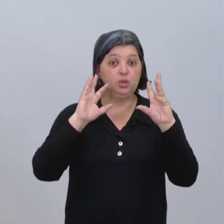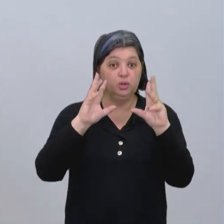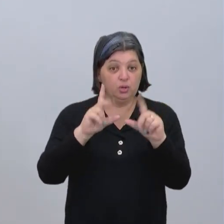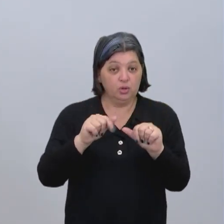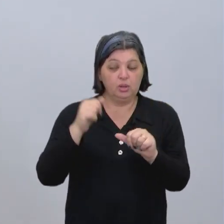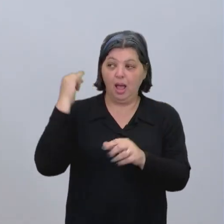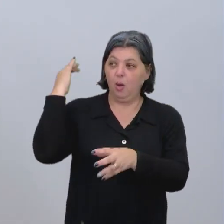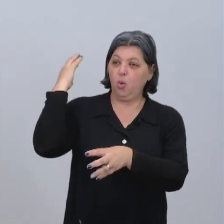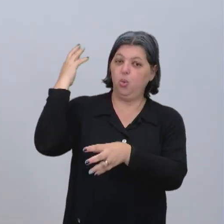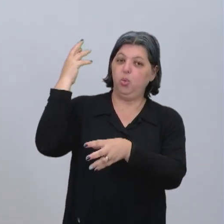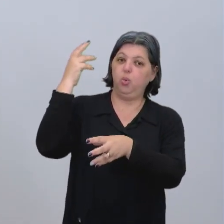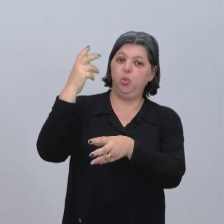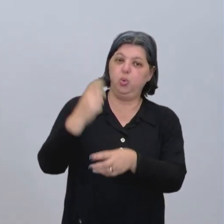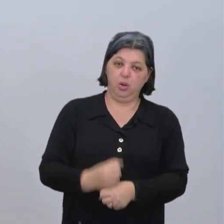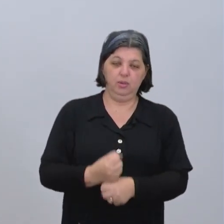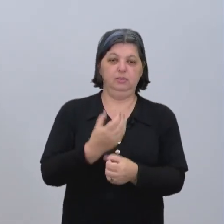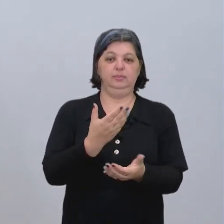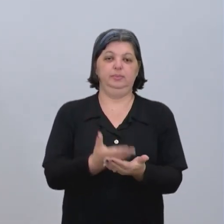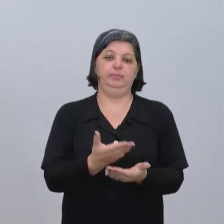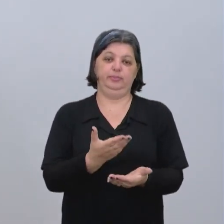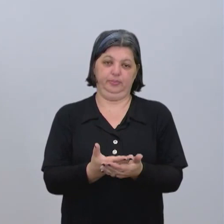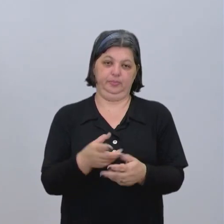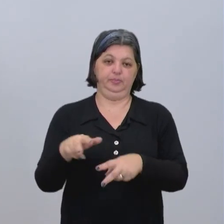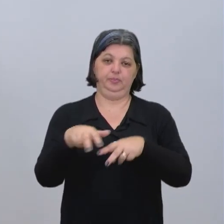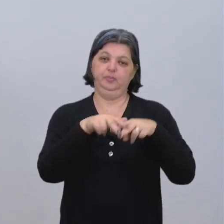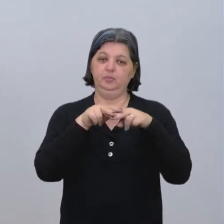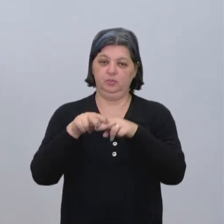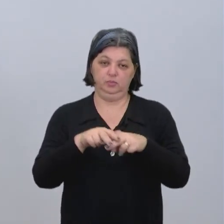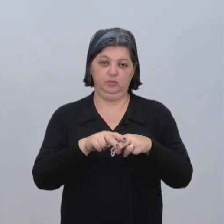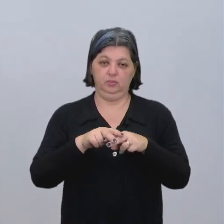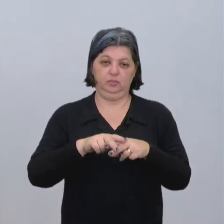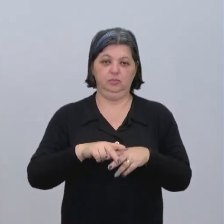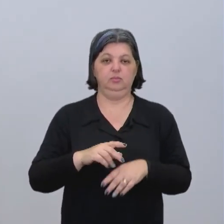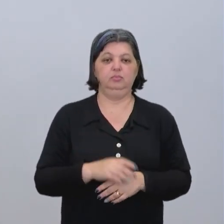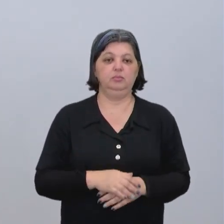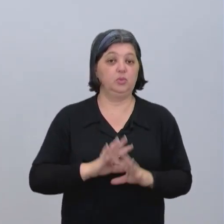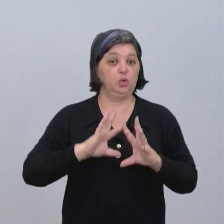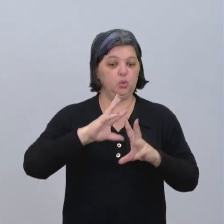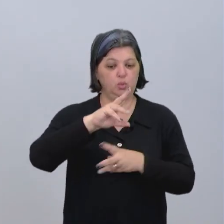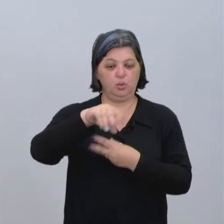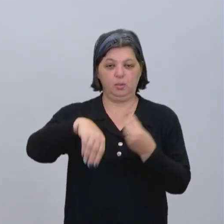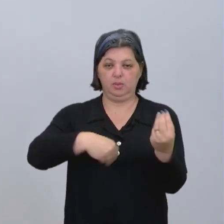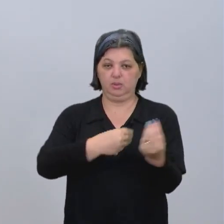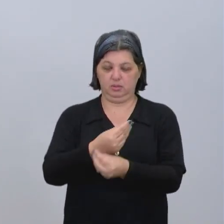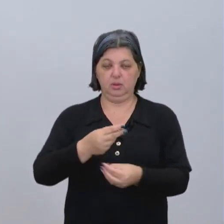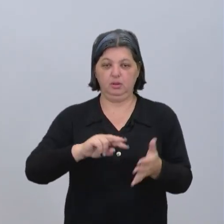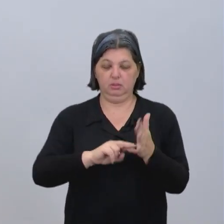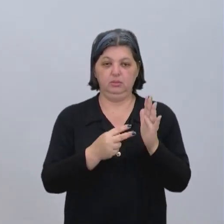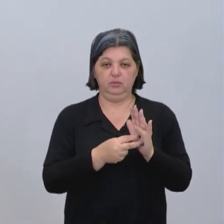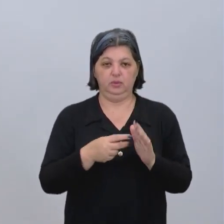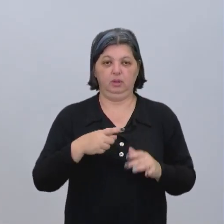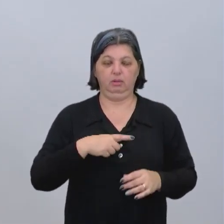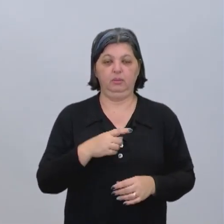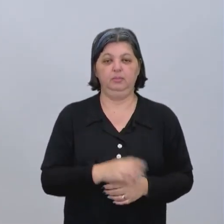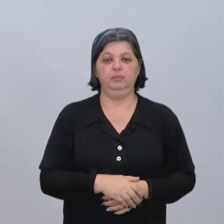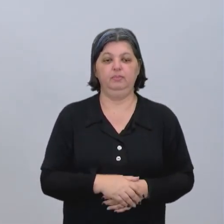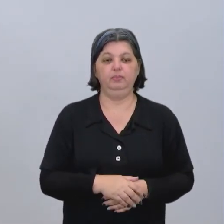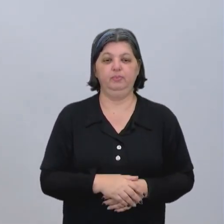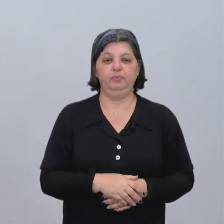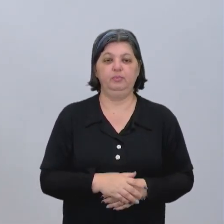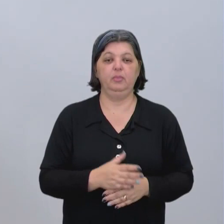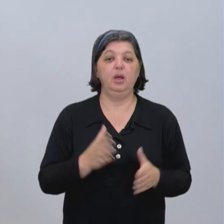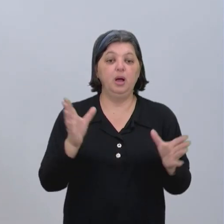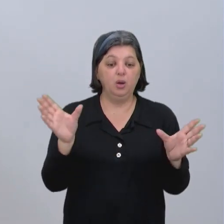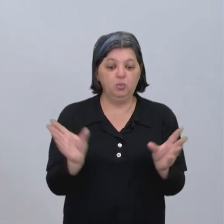que a gente viu até agora e fazer tudo junto fazer sentido. Esse é o desafio. Então, vamos juntar tudo